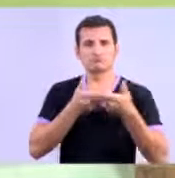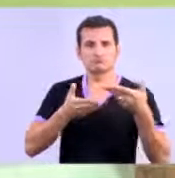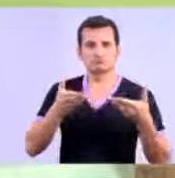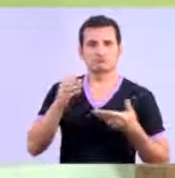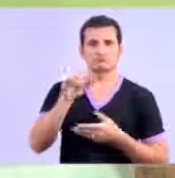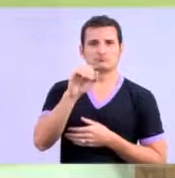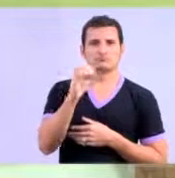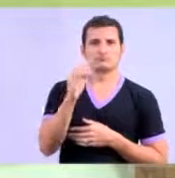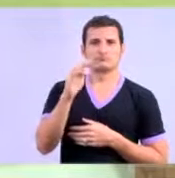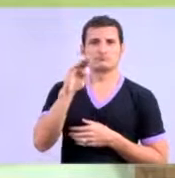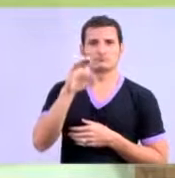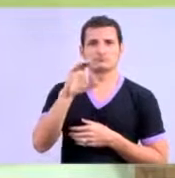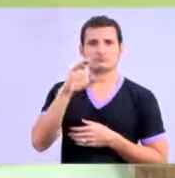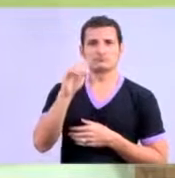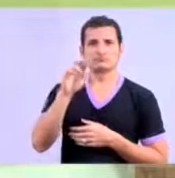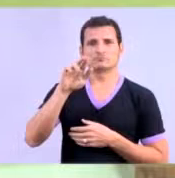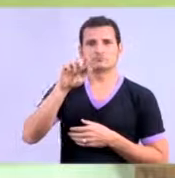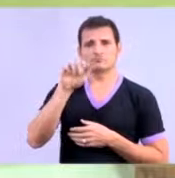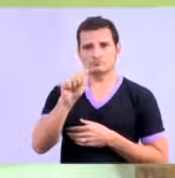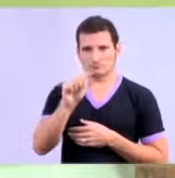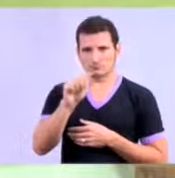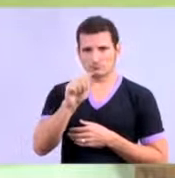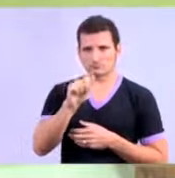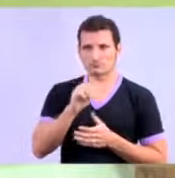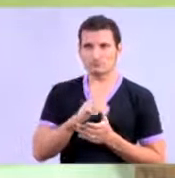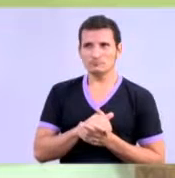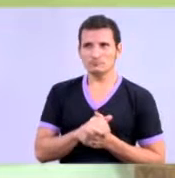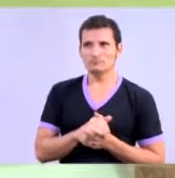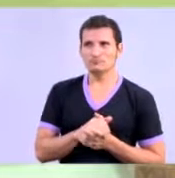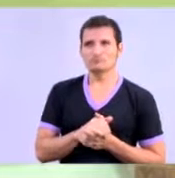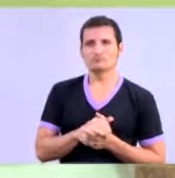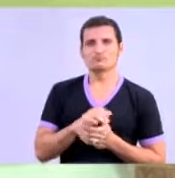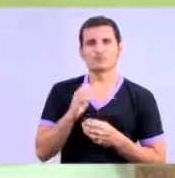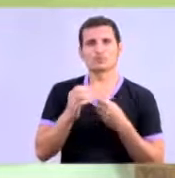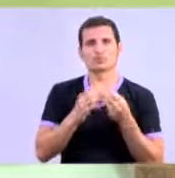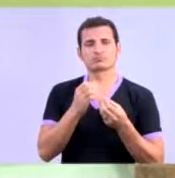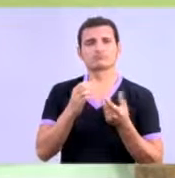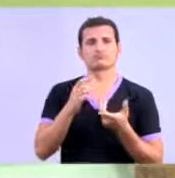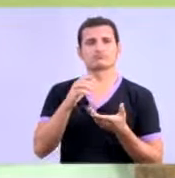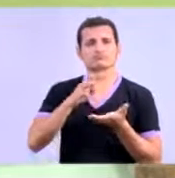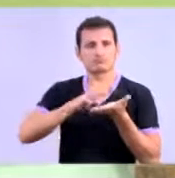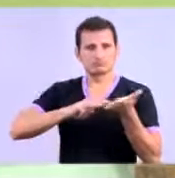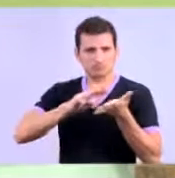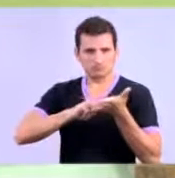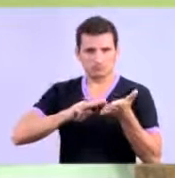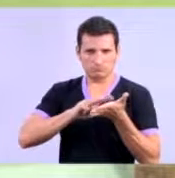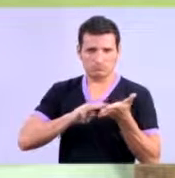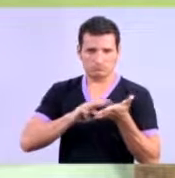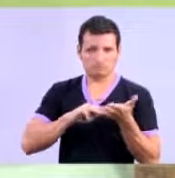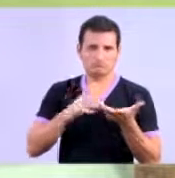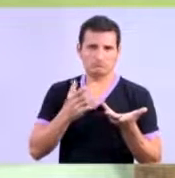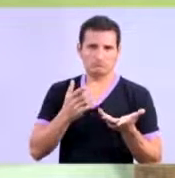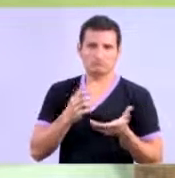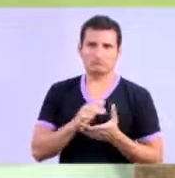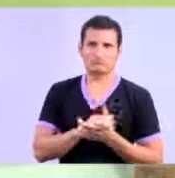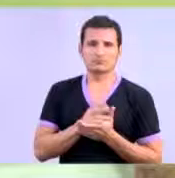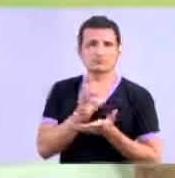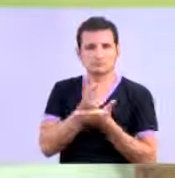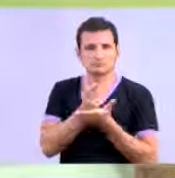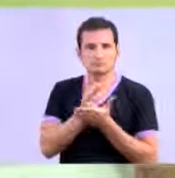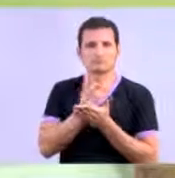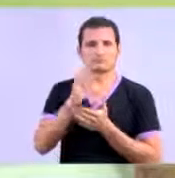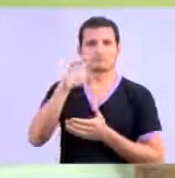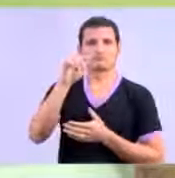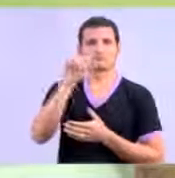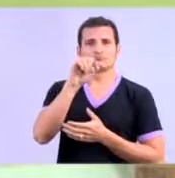sobrecarga, mais lá na frente, pode ser para reescrever o método, inclusive na sua assinatura. Na mesma classe,